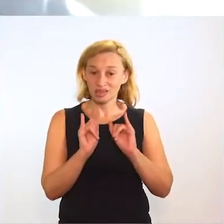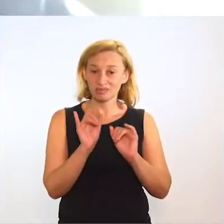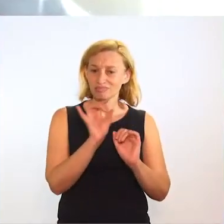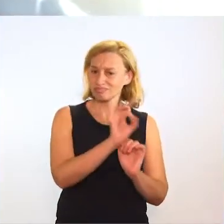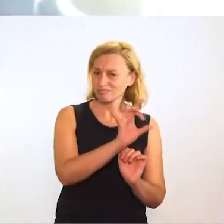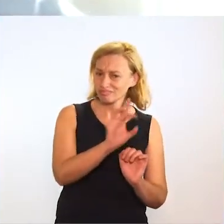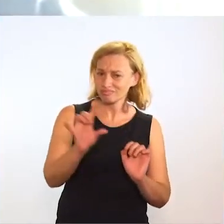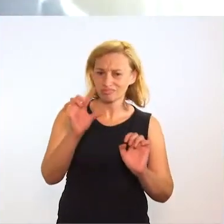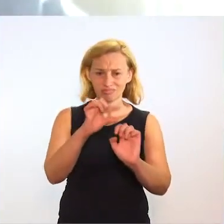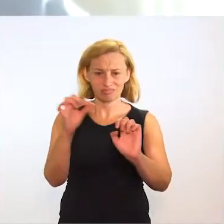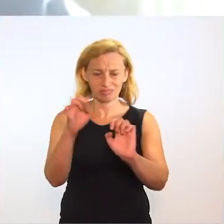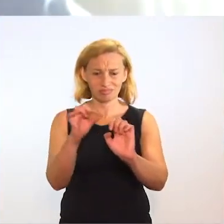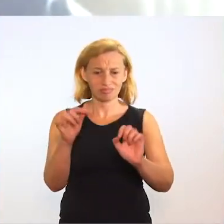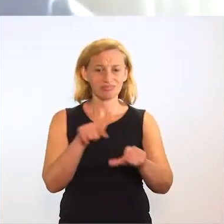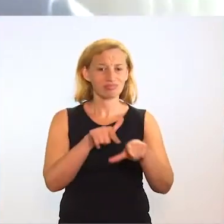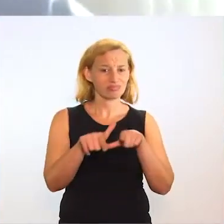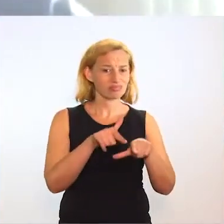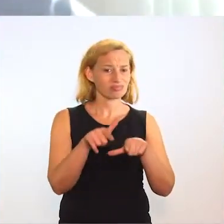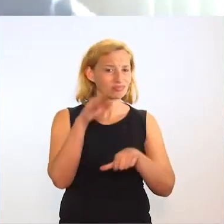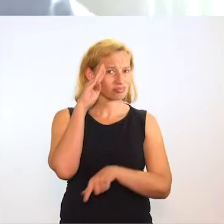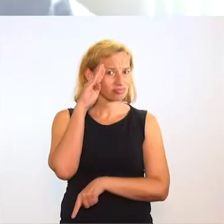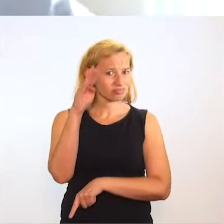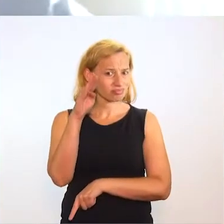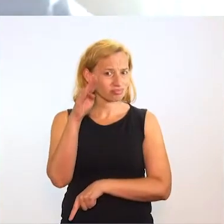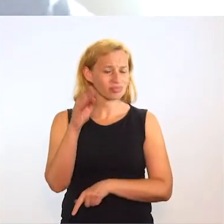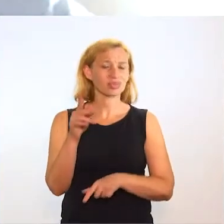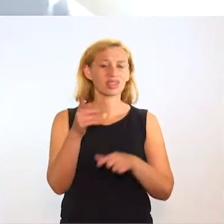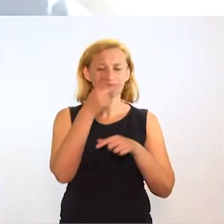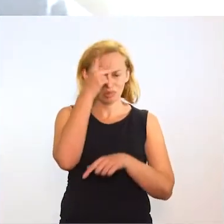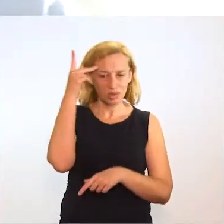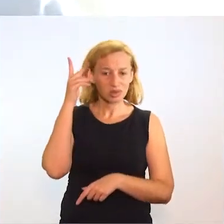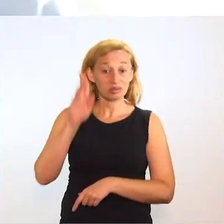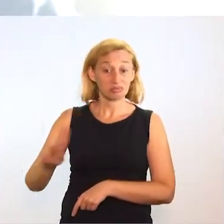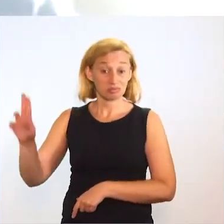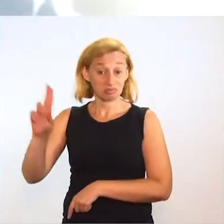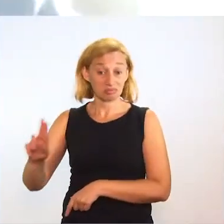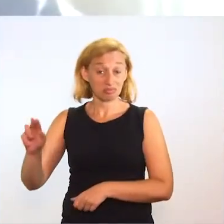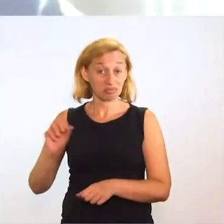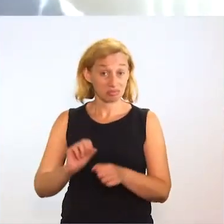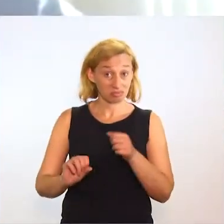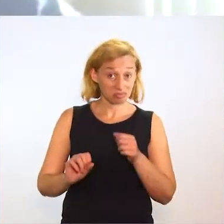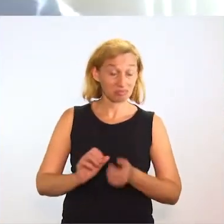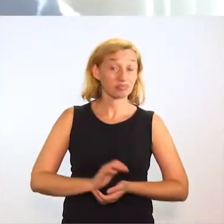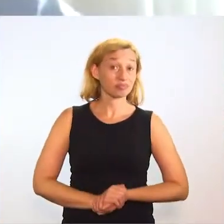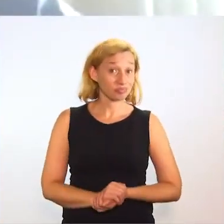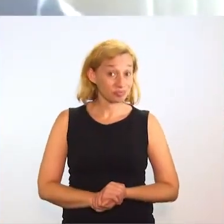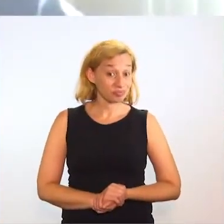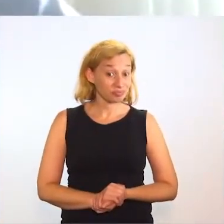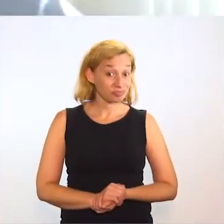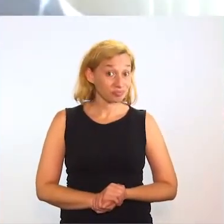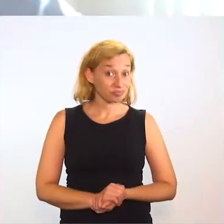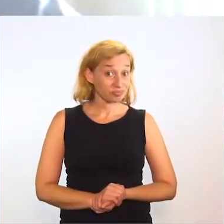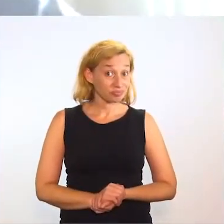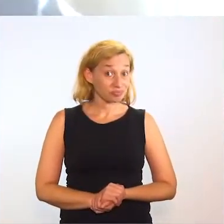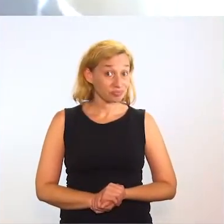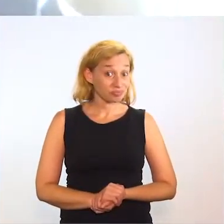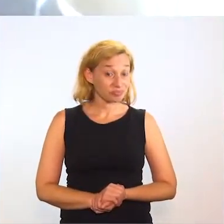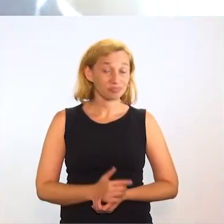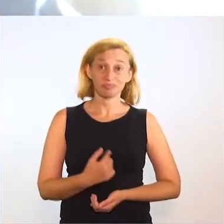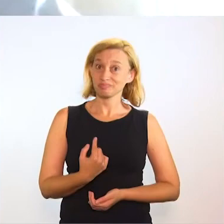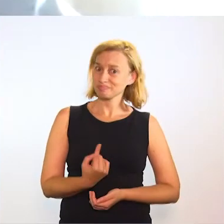o depoimento das empreendedoras a partir de um trabalho específico que o pessoal da faculdade fez e está